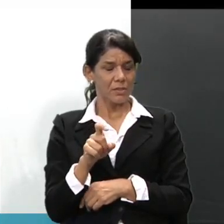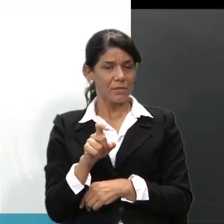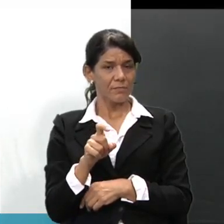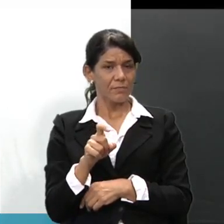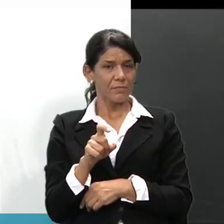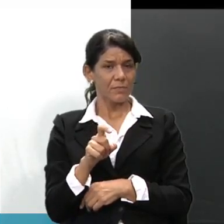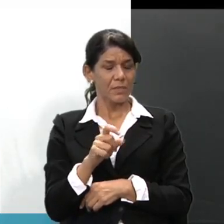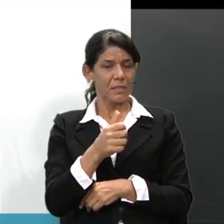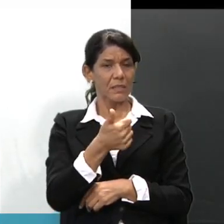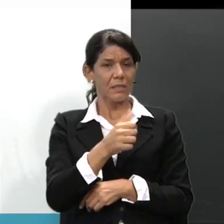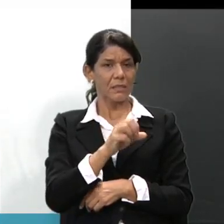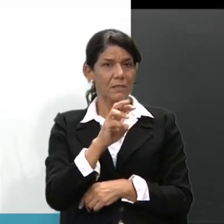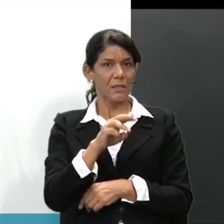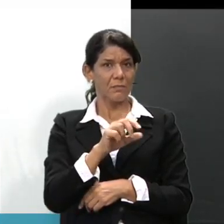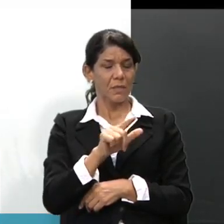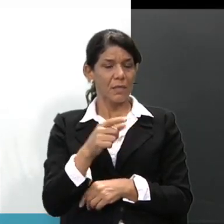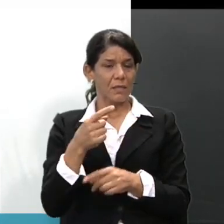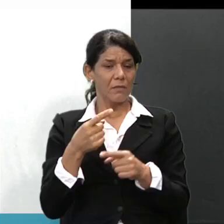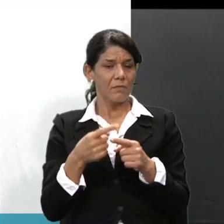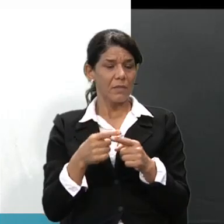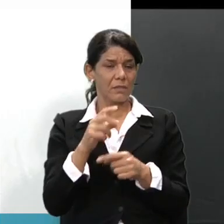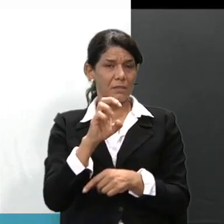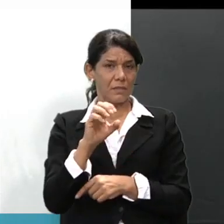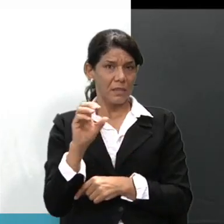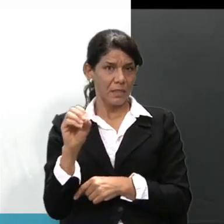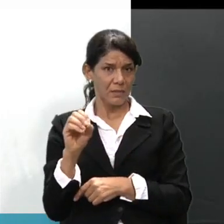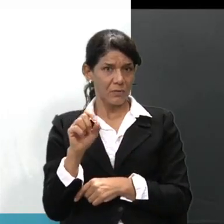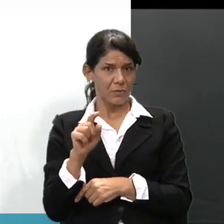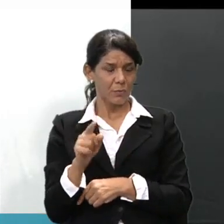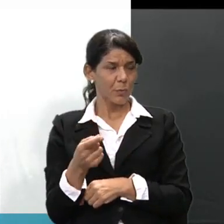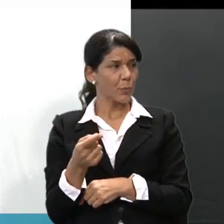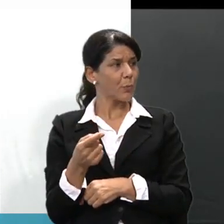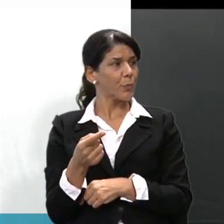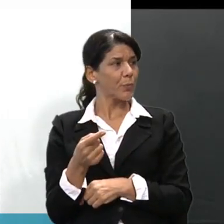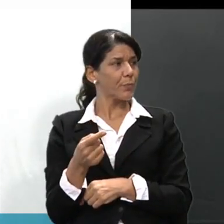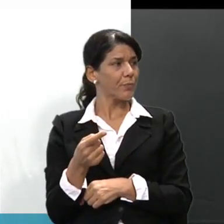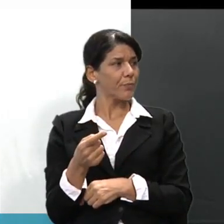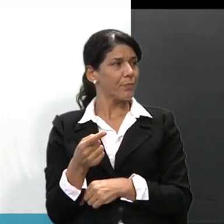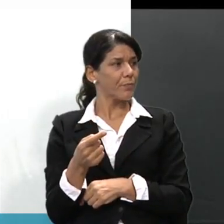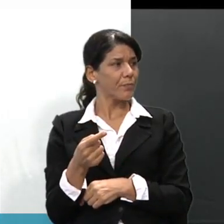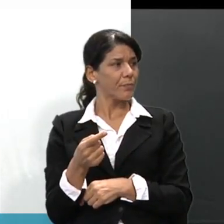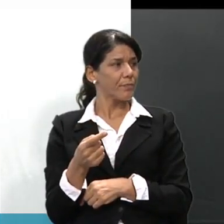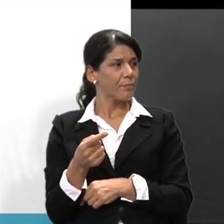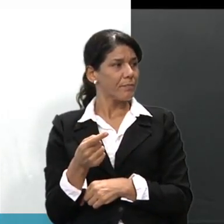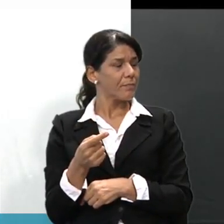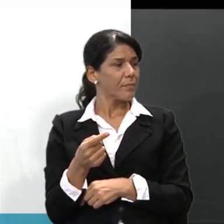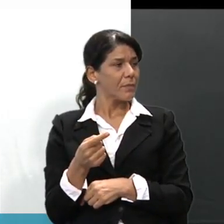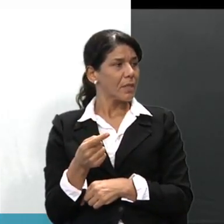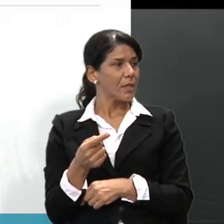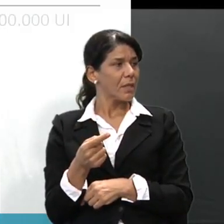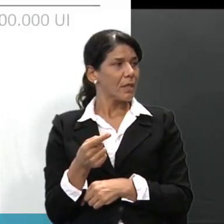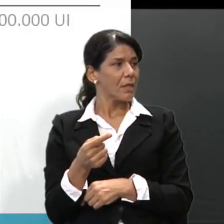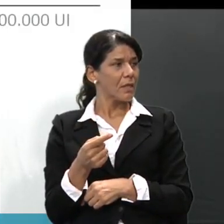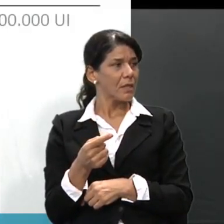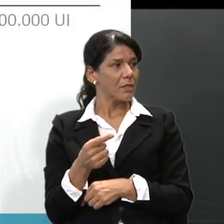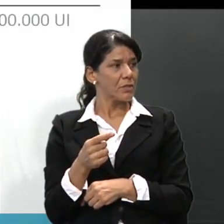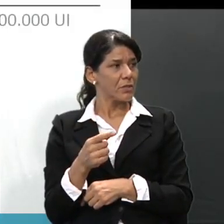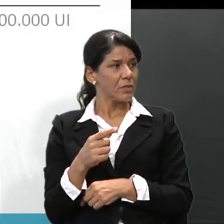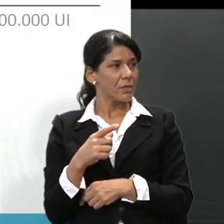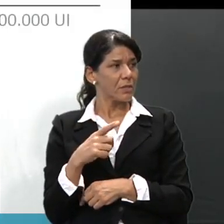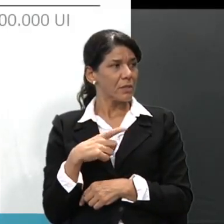e 10 ml vezes 500 mil unidades, tá? Nós temos,